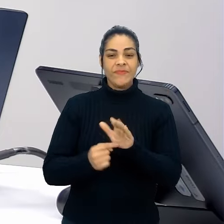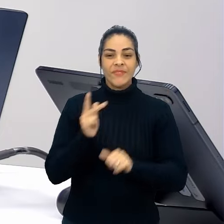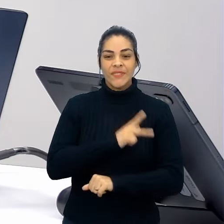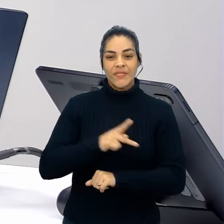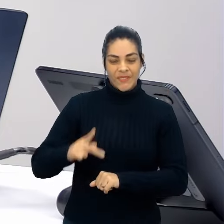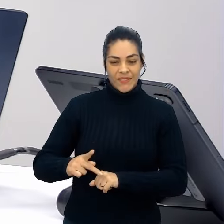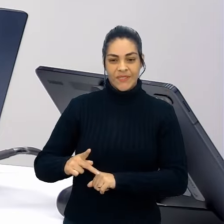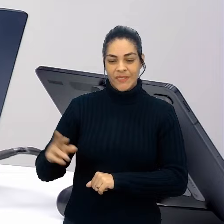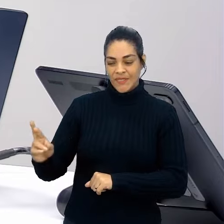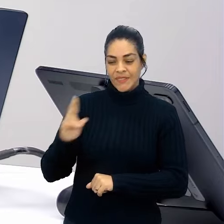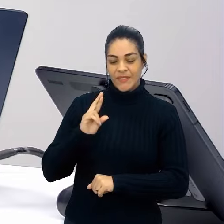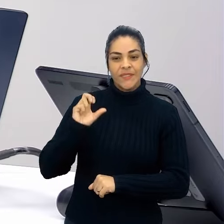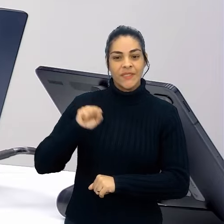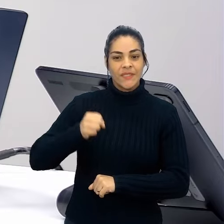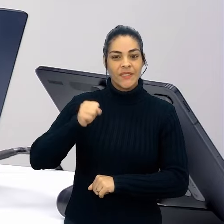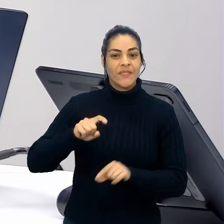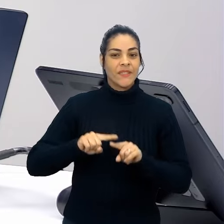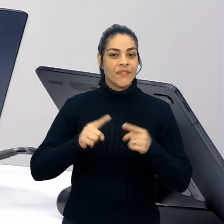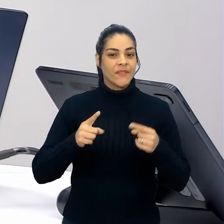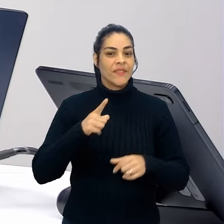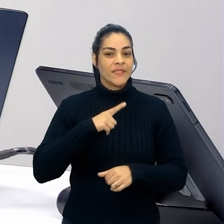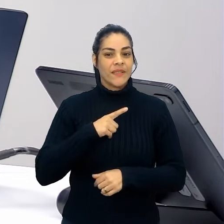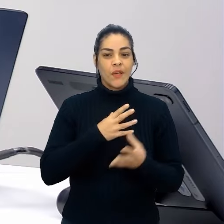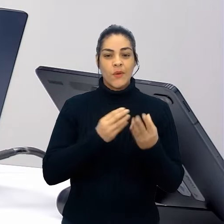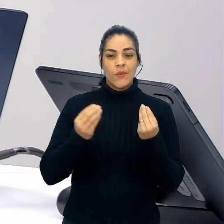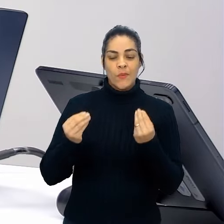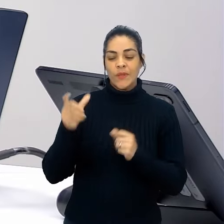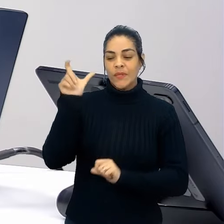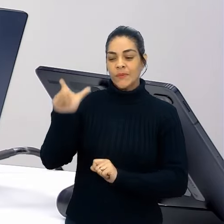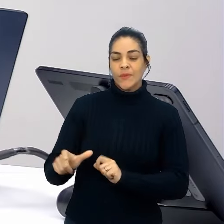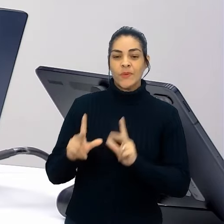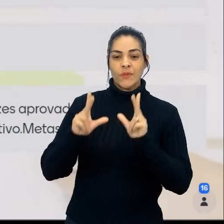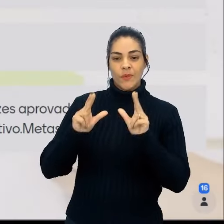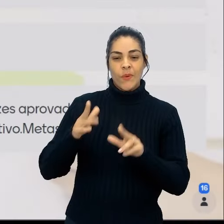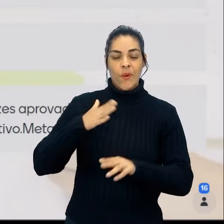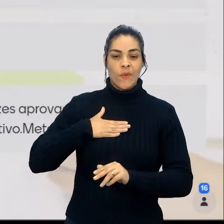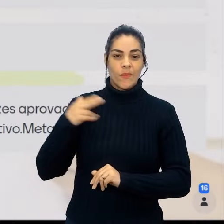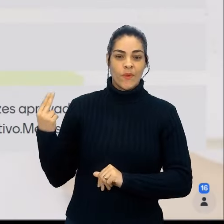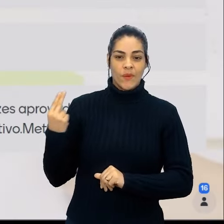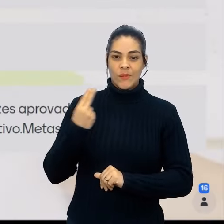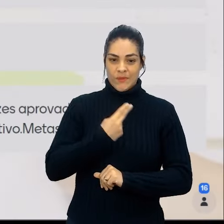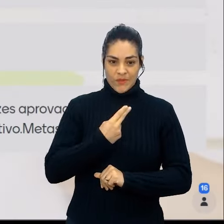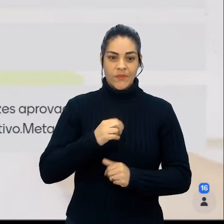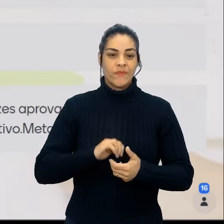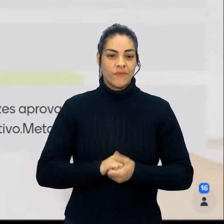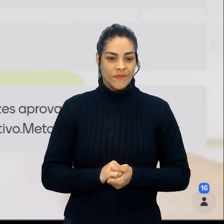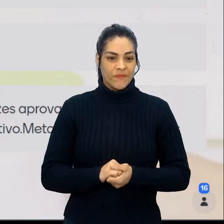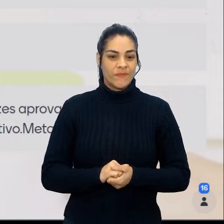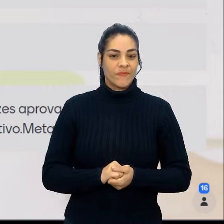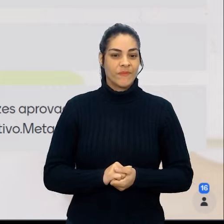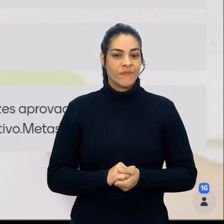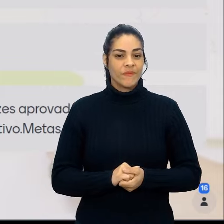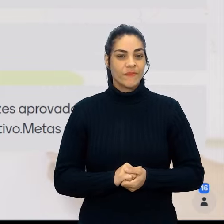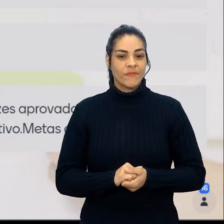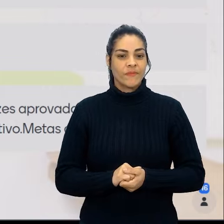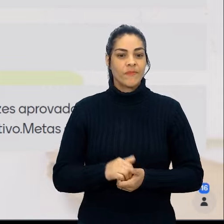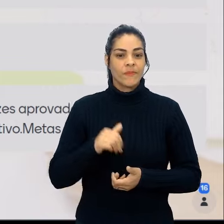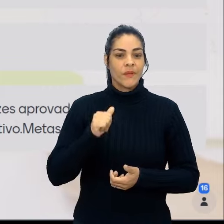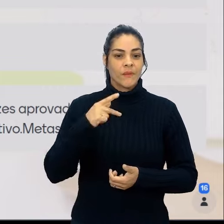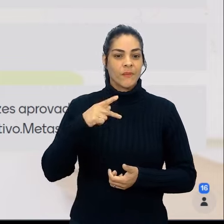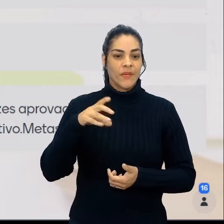mas tem muito aqui meu nome, Terezinha, Terezinha. E a aflição dos professores, que a gente sabe por causa da APD, a